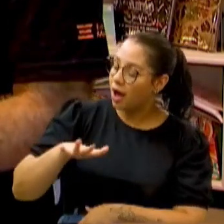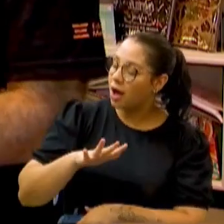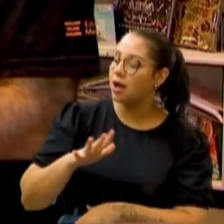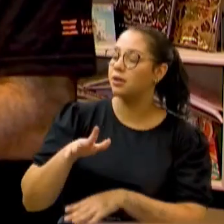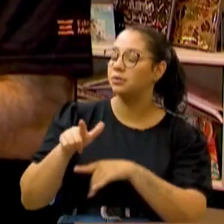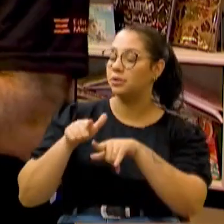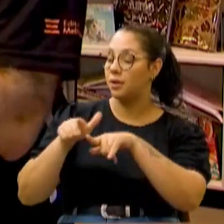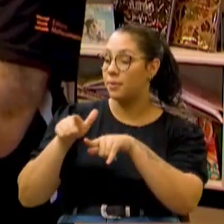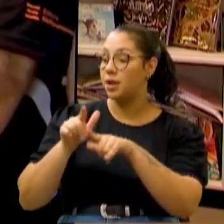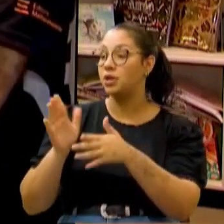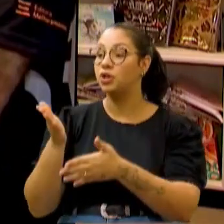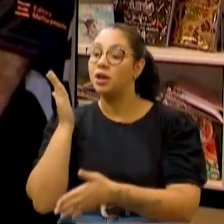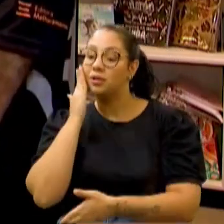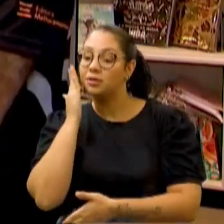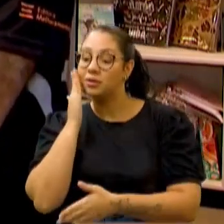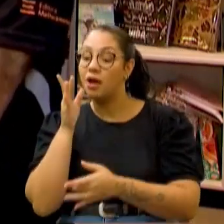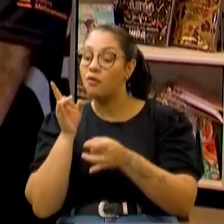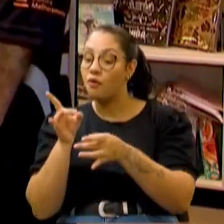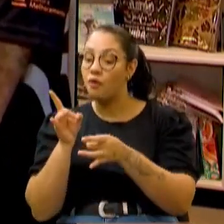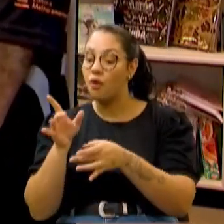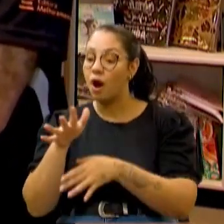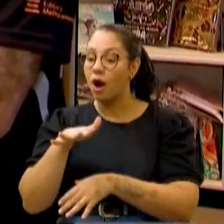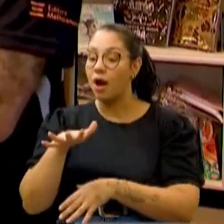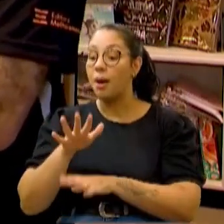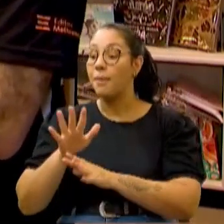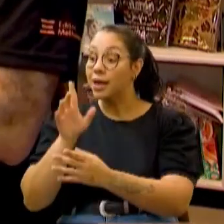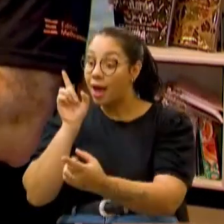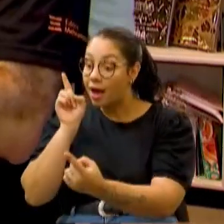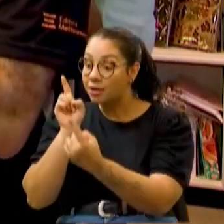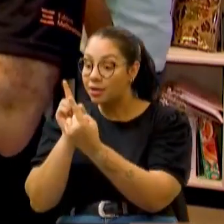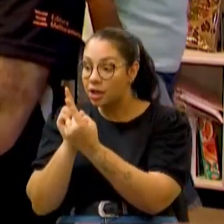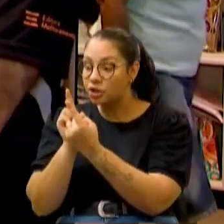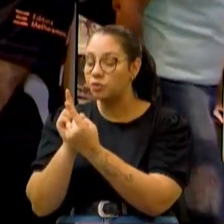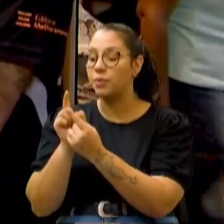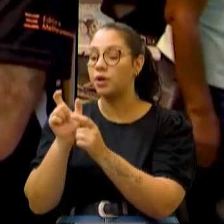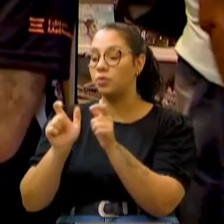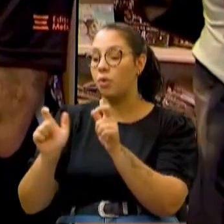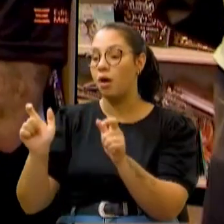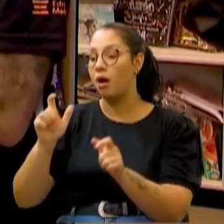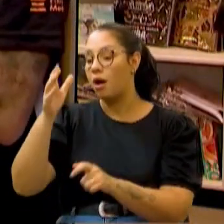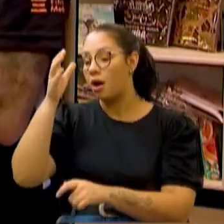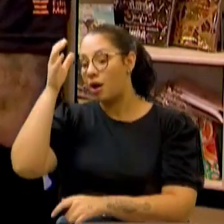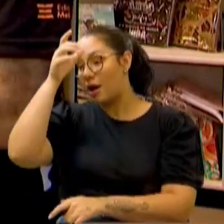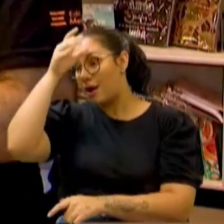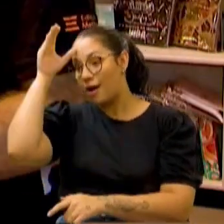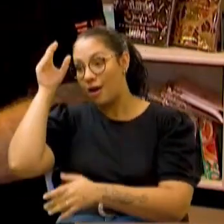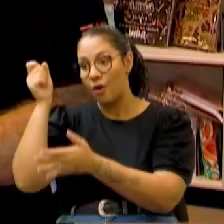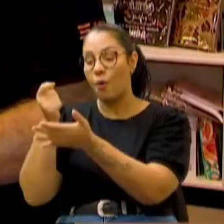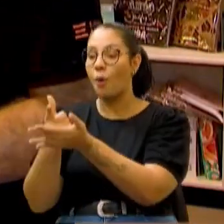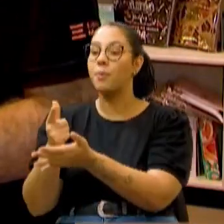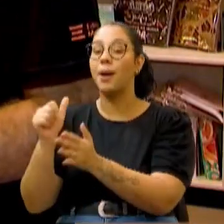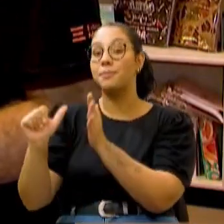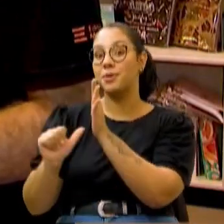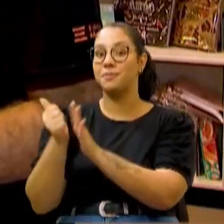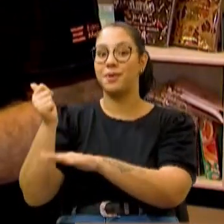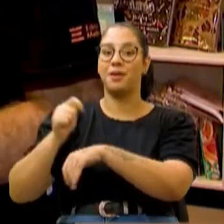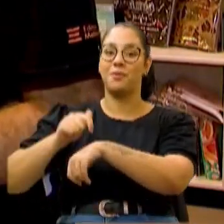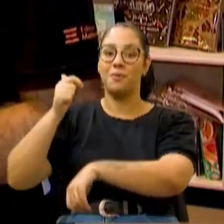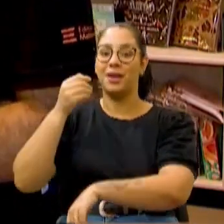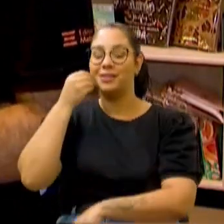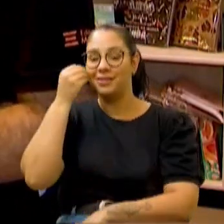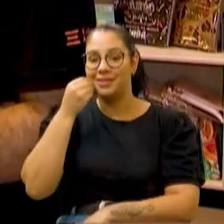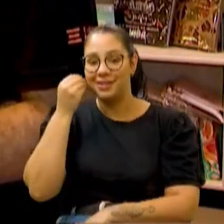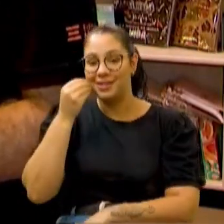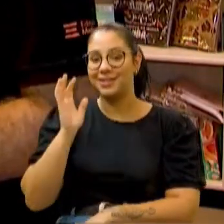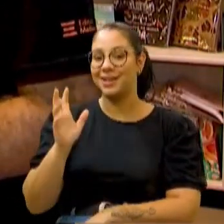outras áreas, sempre com foco comercial também, mas assim, no atendimento do consumidor de varejo foi a primeira